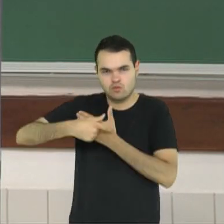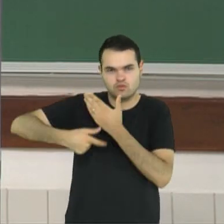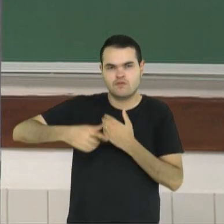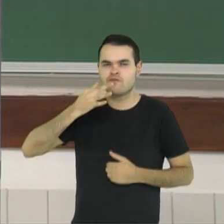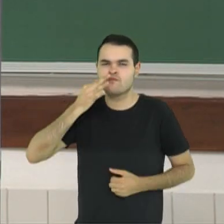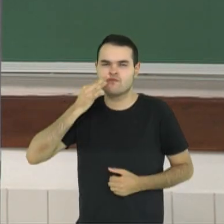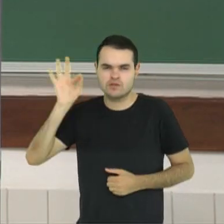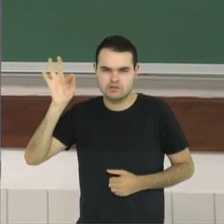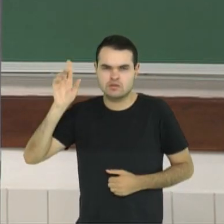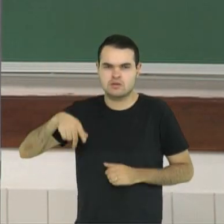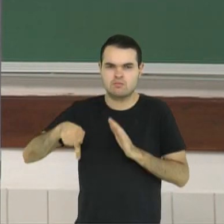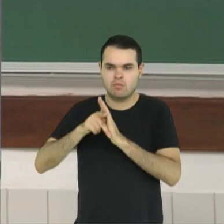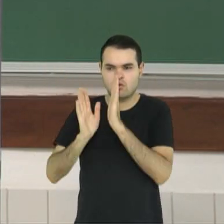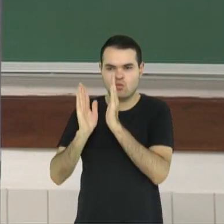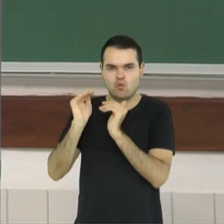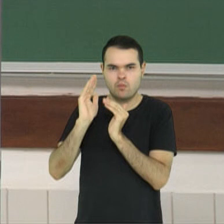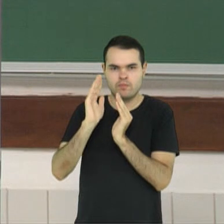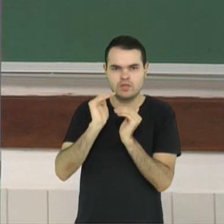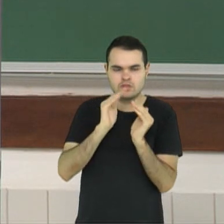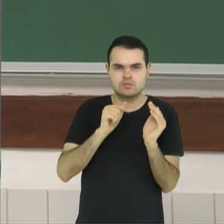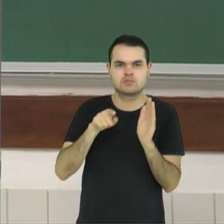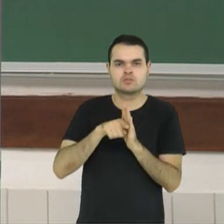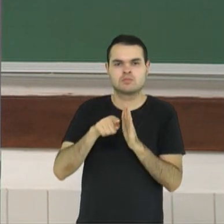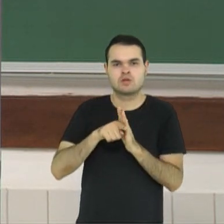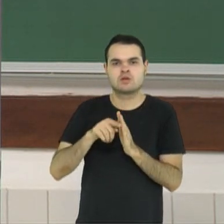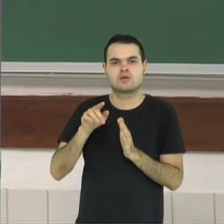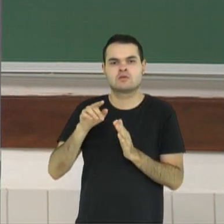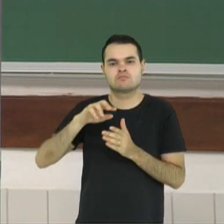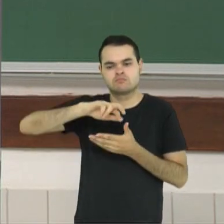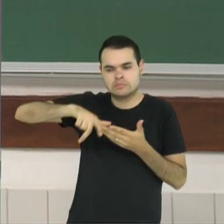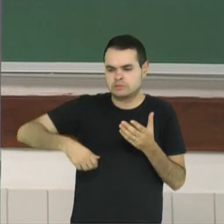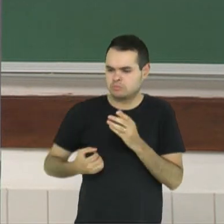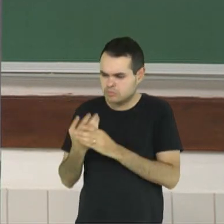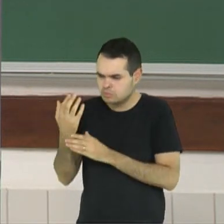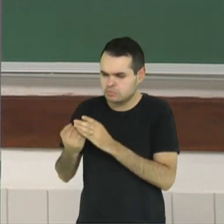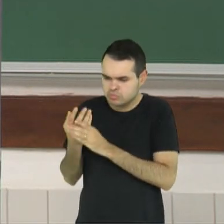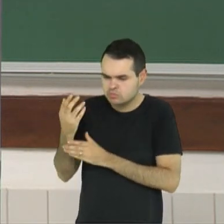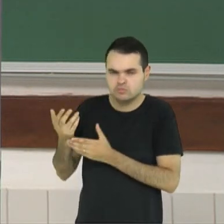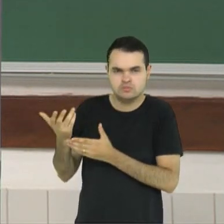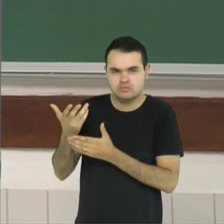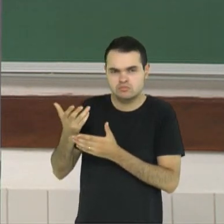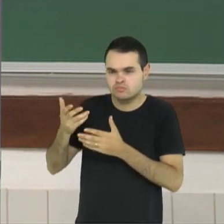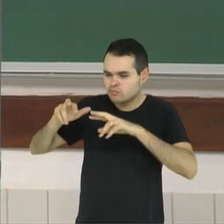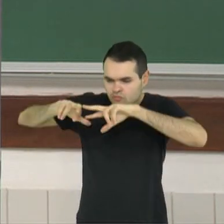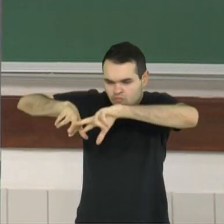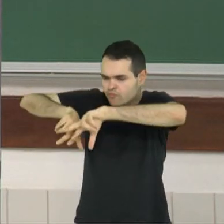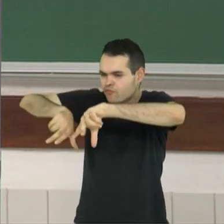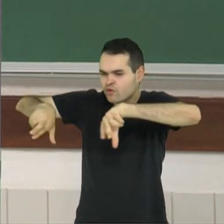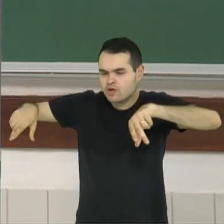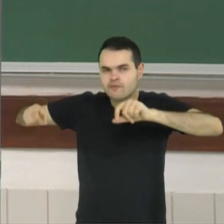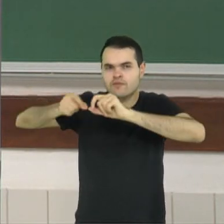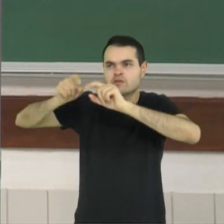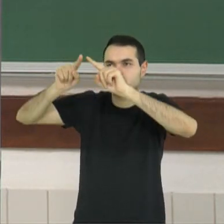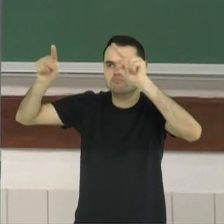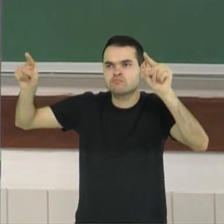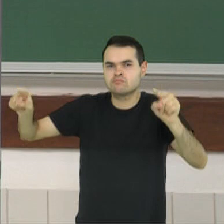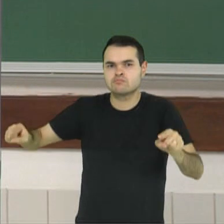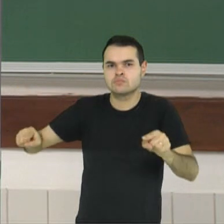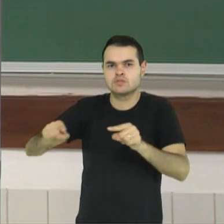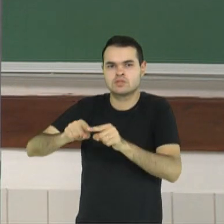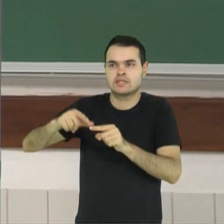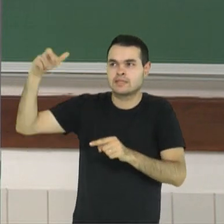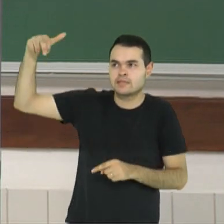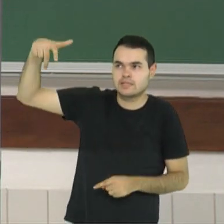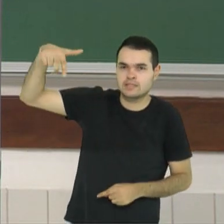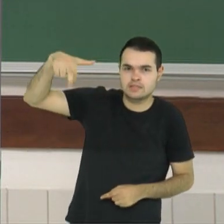muito influenciado pelo cubismo, muito influenciado pelo fauvismo, ele começou a fazer obras. Em 1912, se não me engano, ele fez um quadro chamado Nu Descendo a Escada.